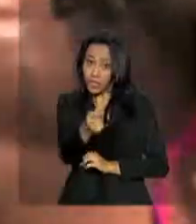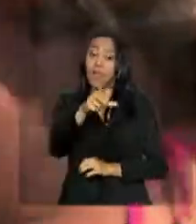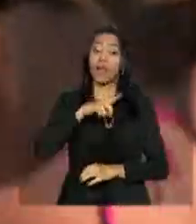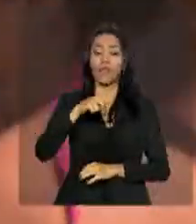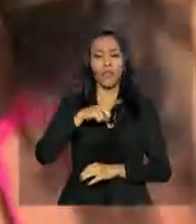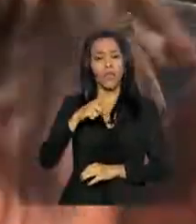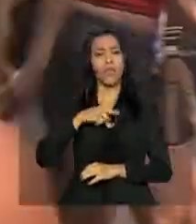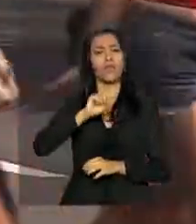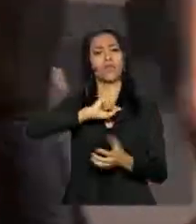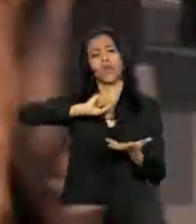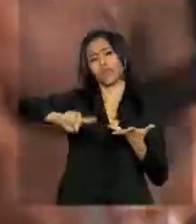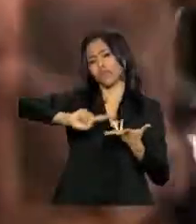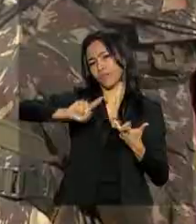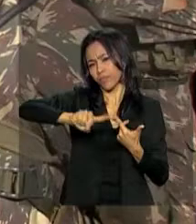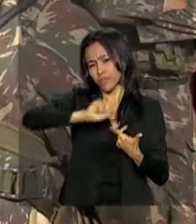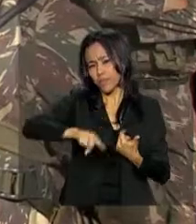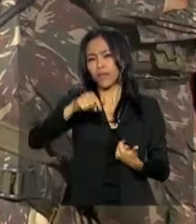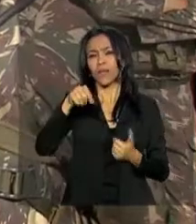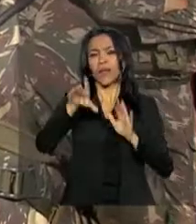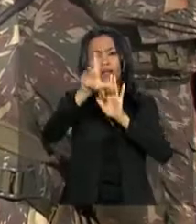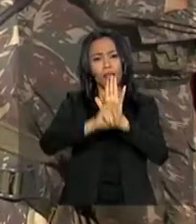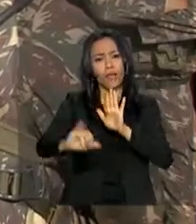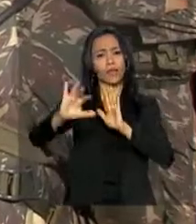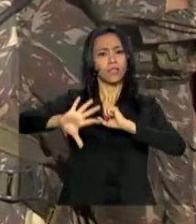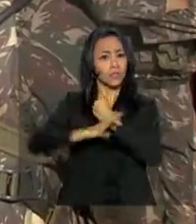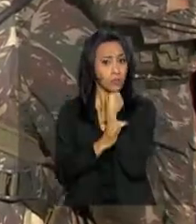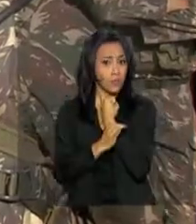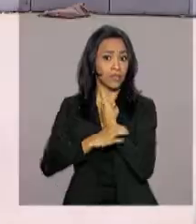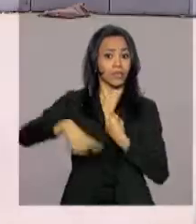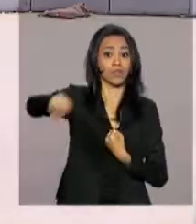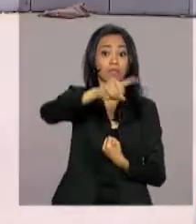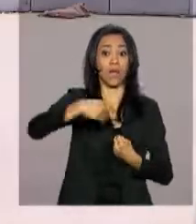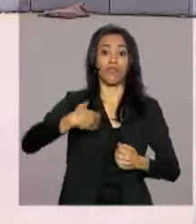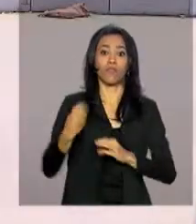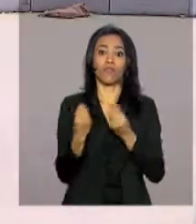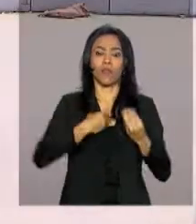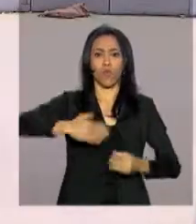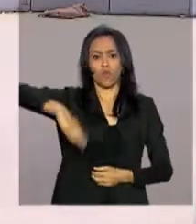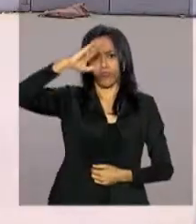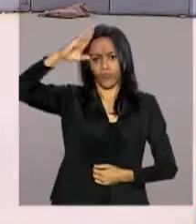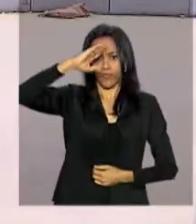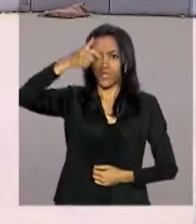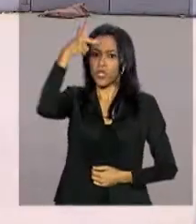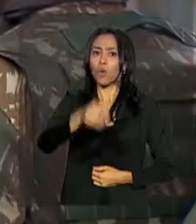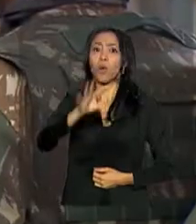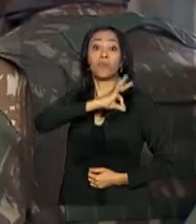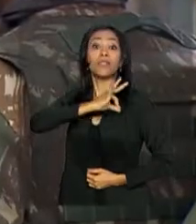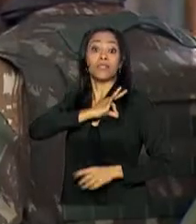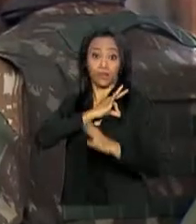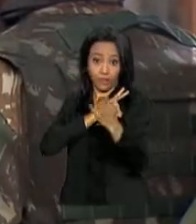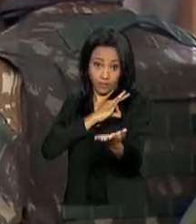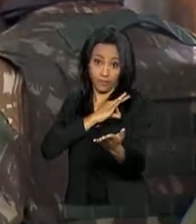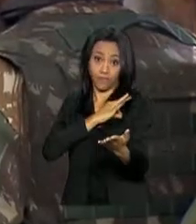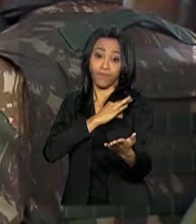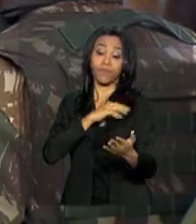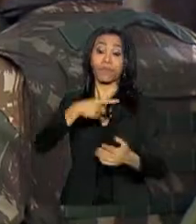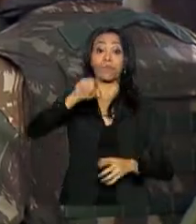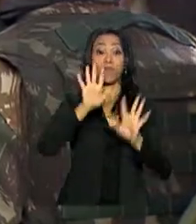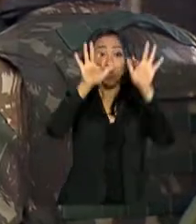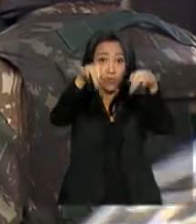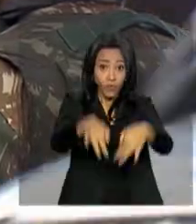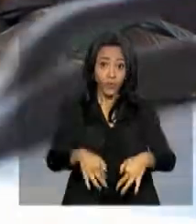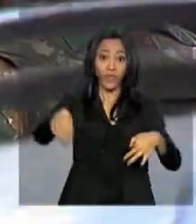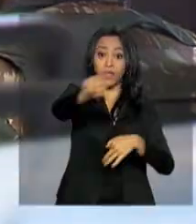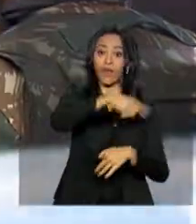ações de garantia de lei e ordem, que davam às Forças Armadas o poder de atuar como polícia. Ao final delas, a